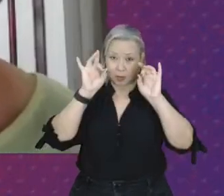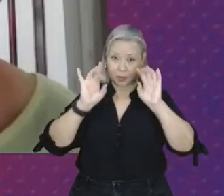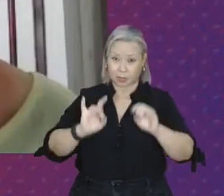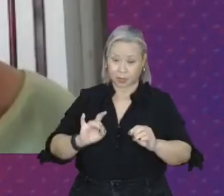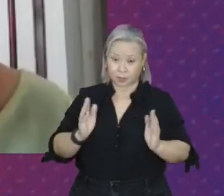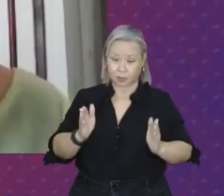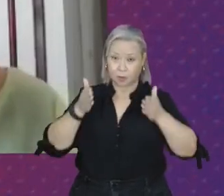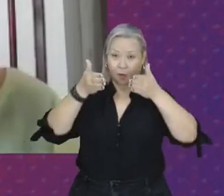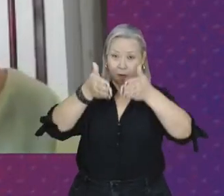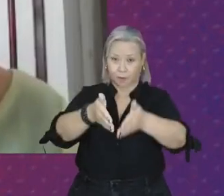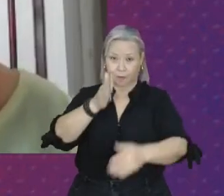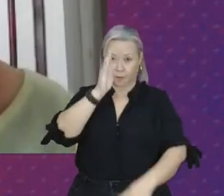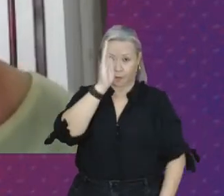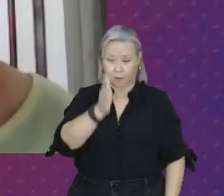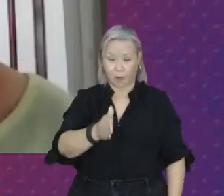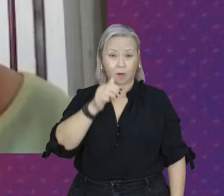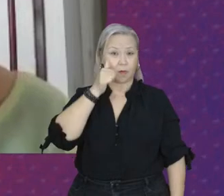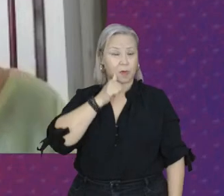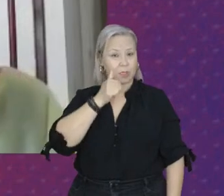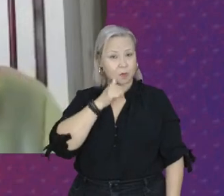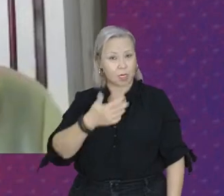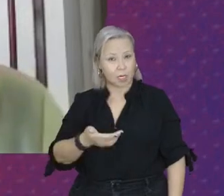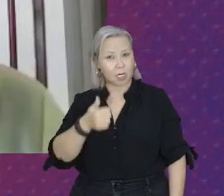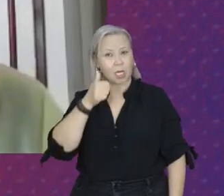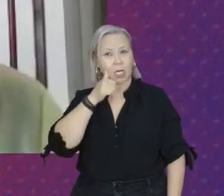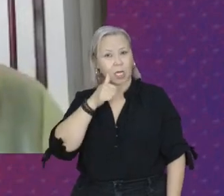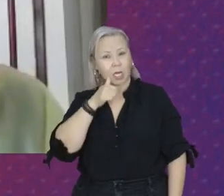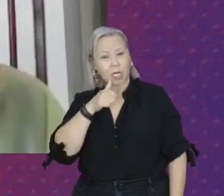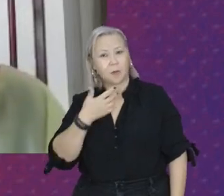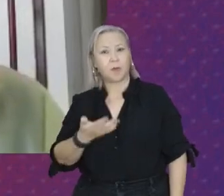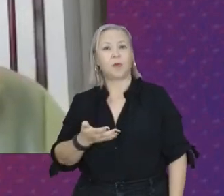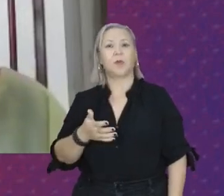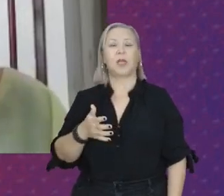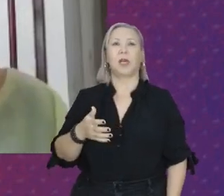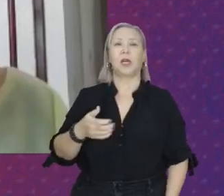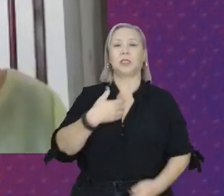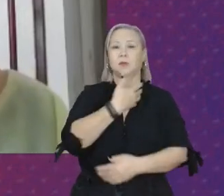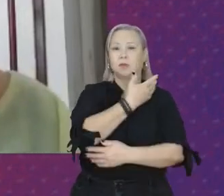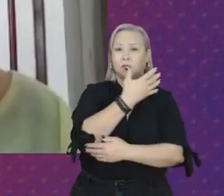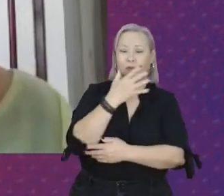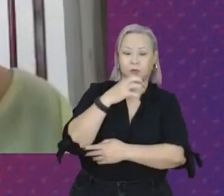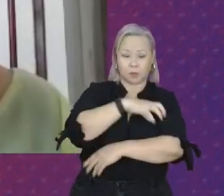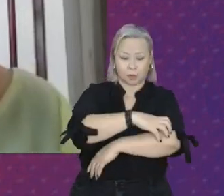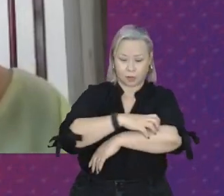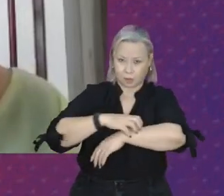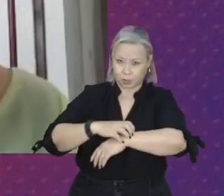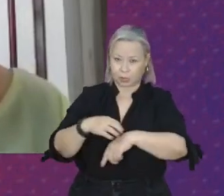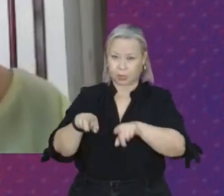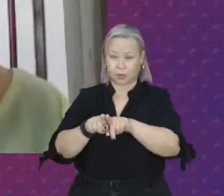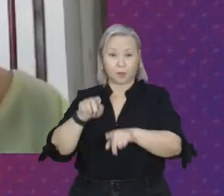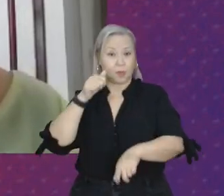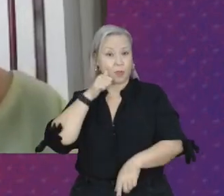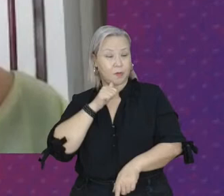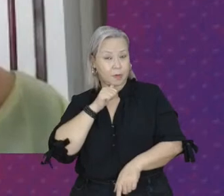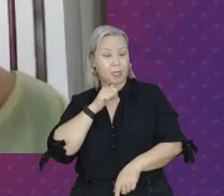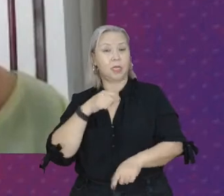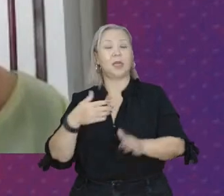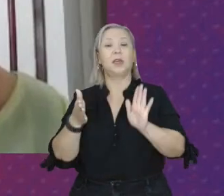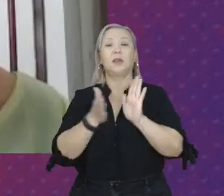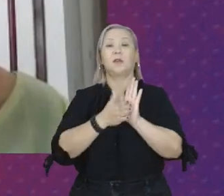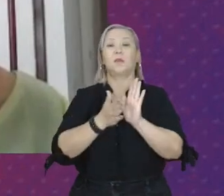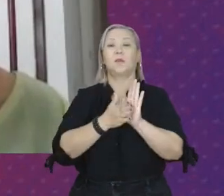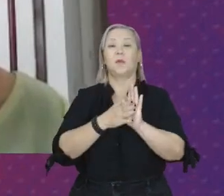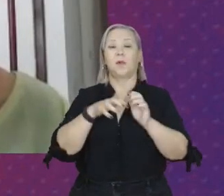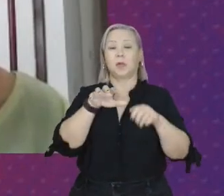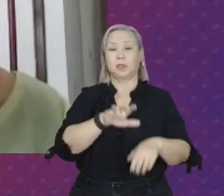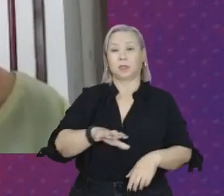às mulheres, né, a ATER Mulheres, o ATER Agroecologia, e tivemos também uma proposta no âmbito